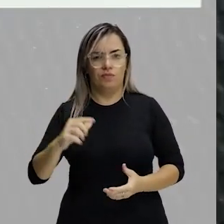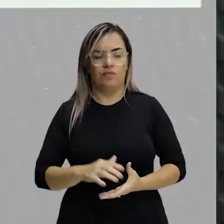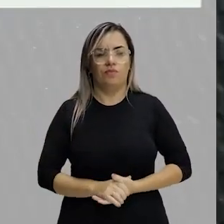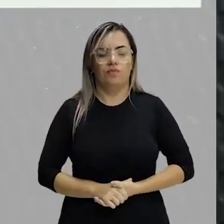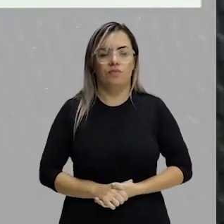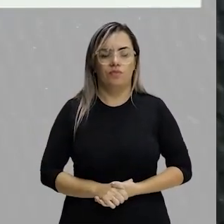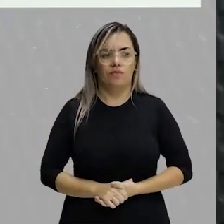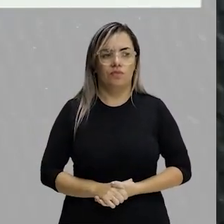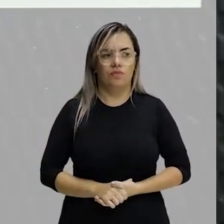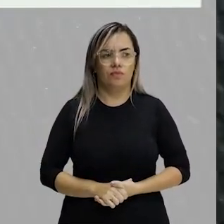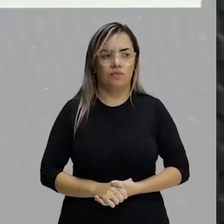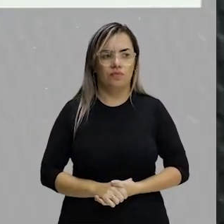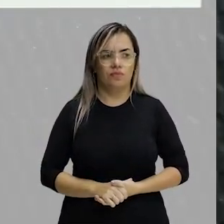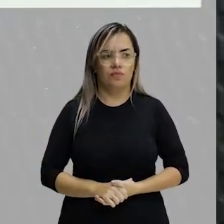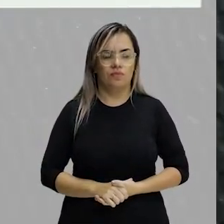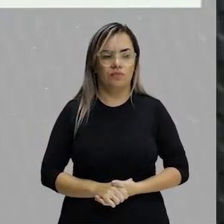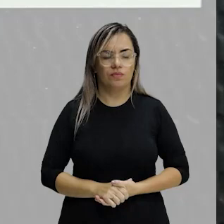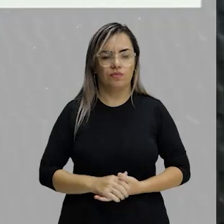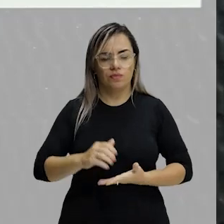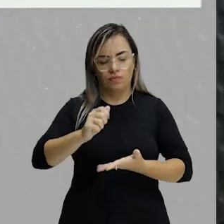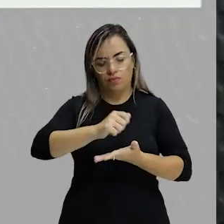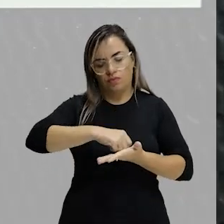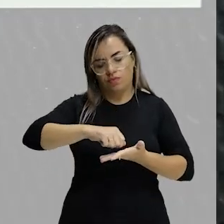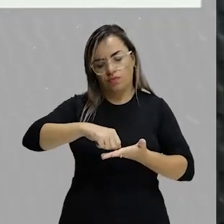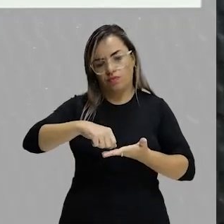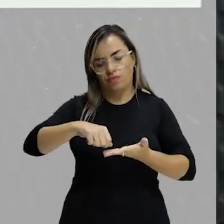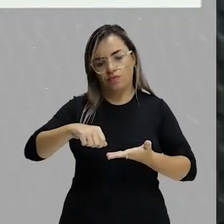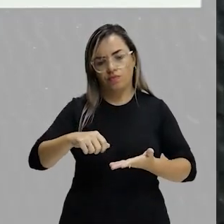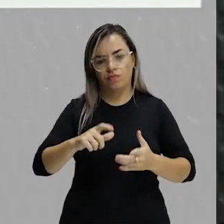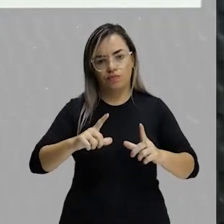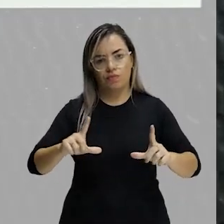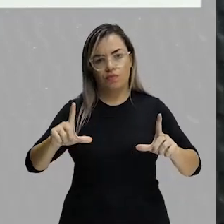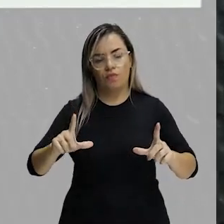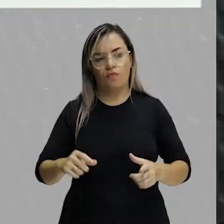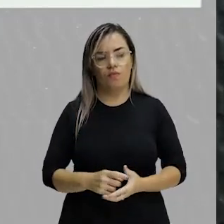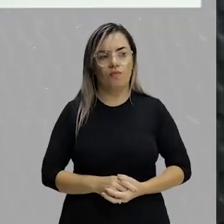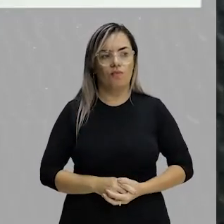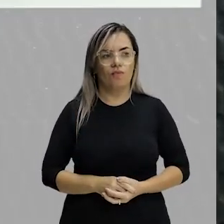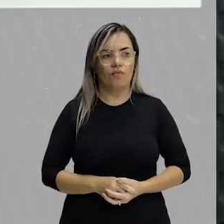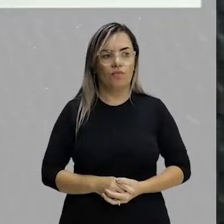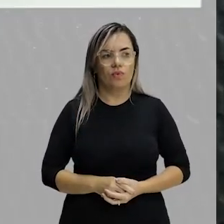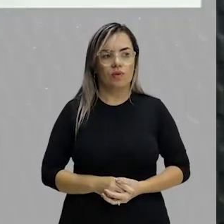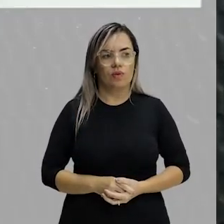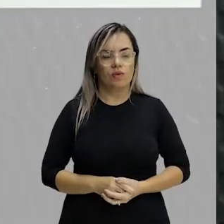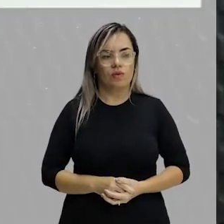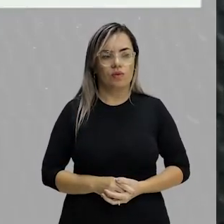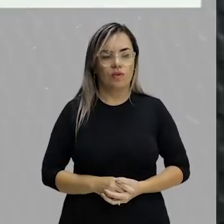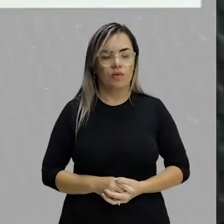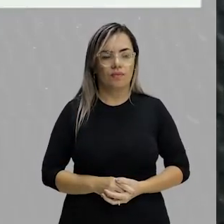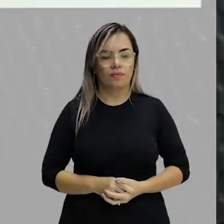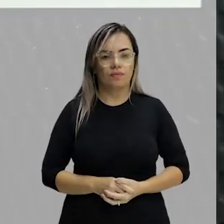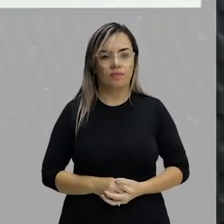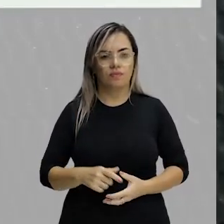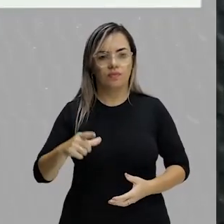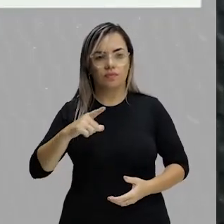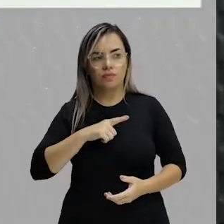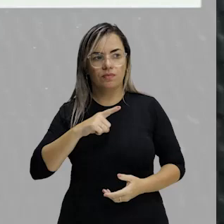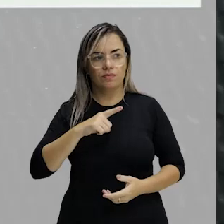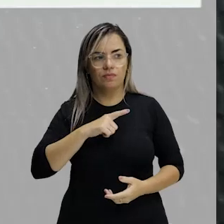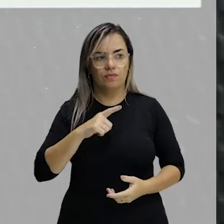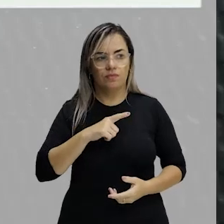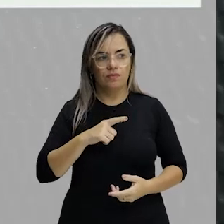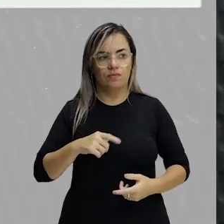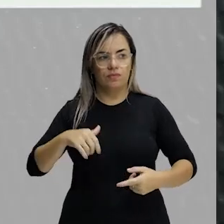Então vamos escrever aqui como é que fica, no caso, essa equação. Olha, você vai ter y